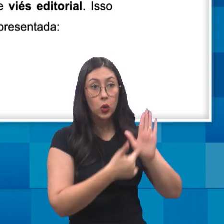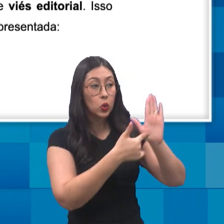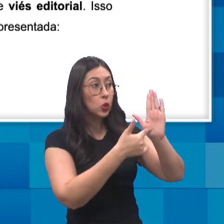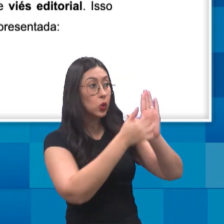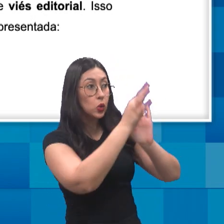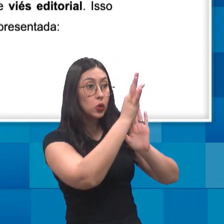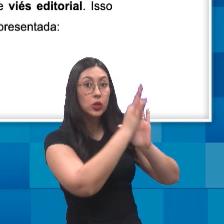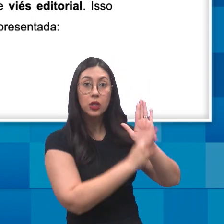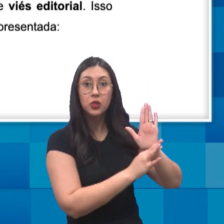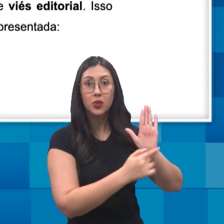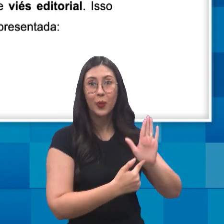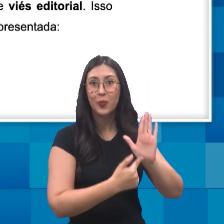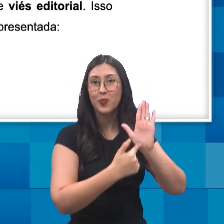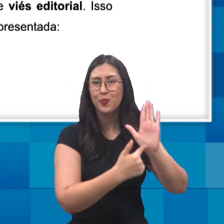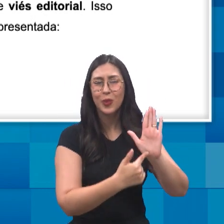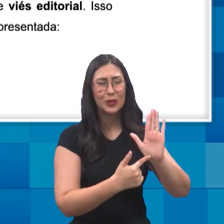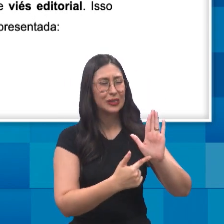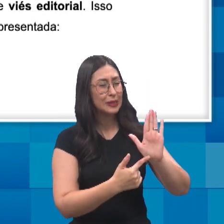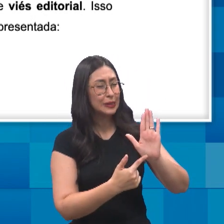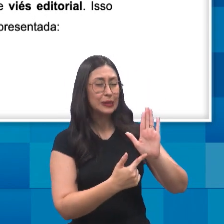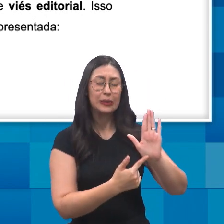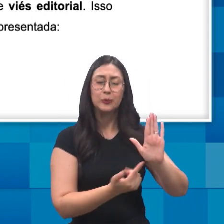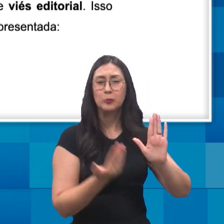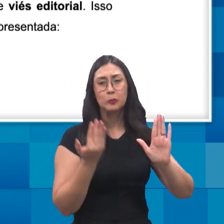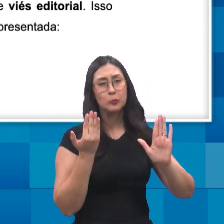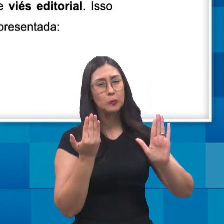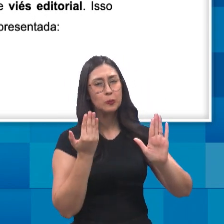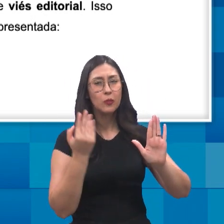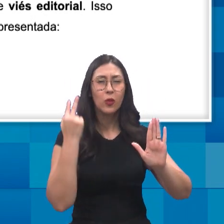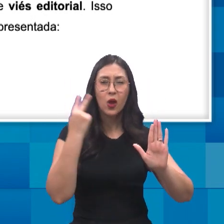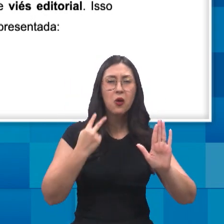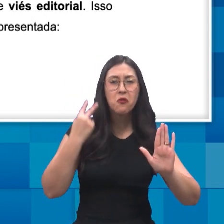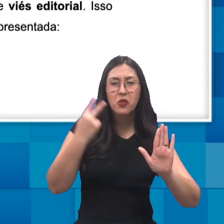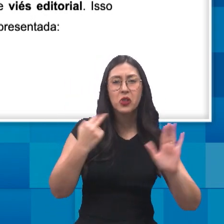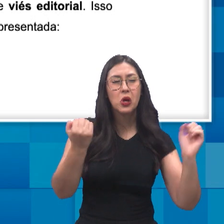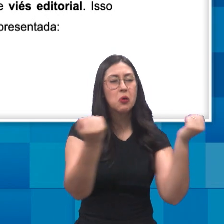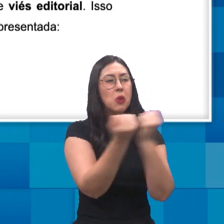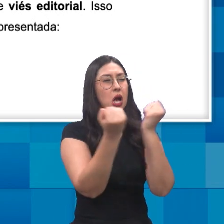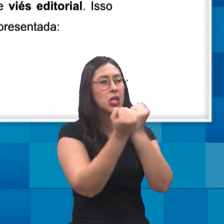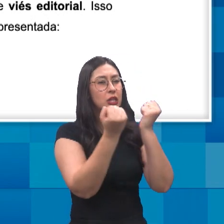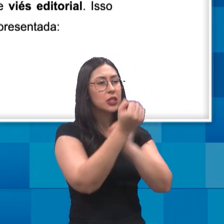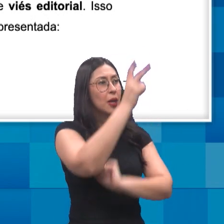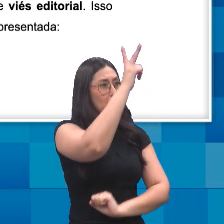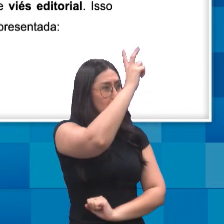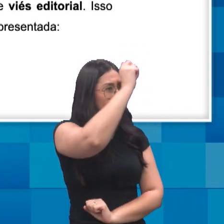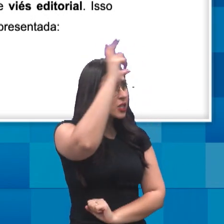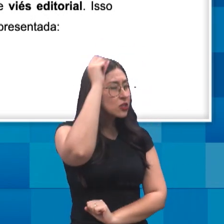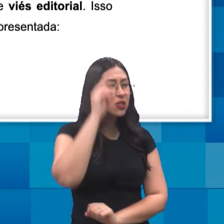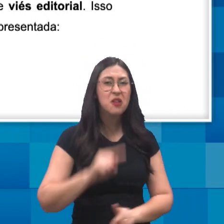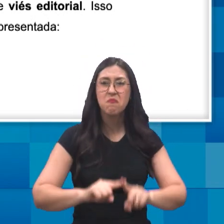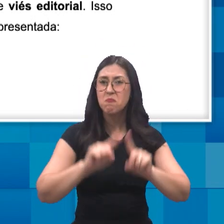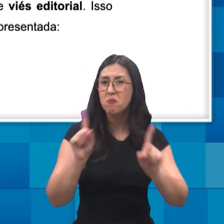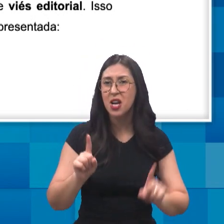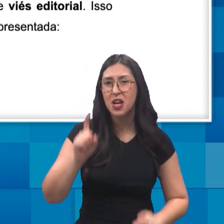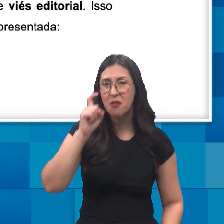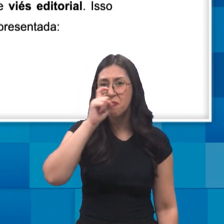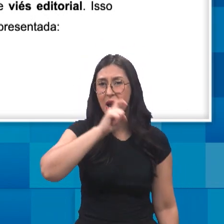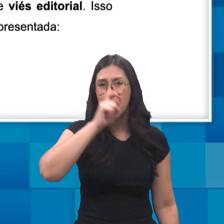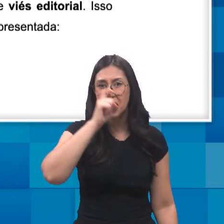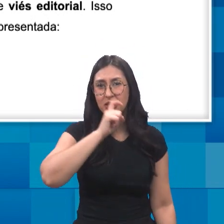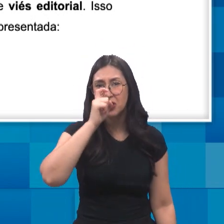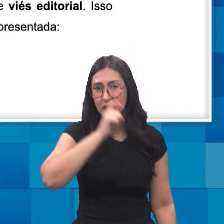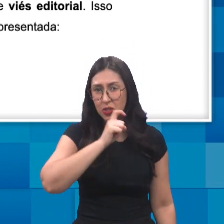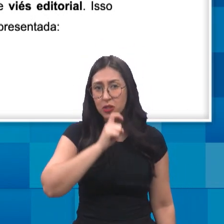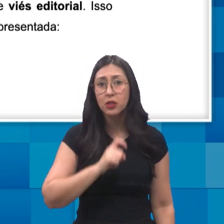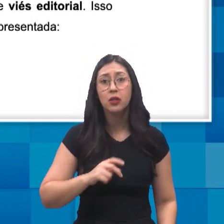levou à falsa impressão de que os vereadores estariam protegendo a prefeitura, o que é inverídico, injusto e leviano.